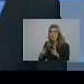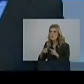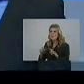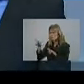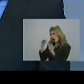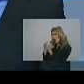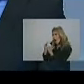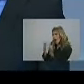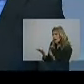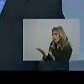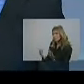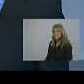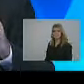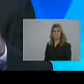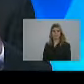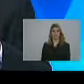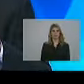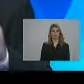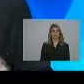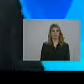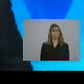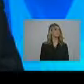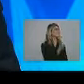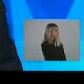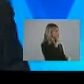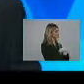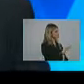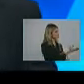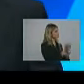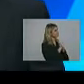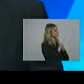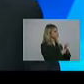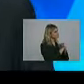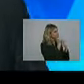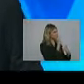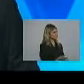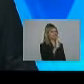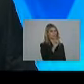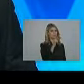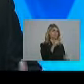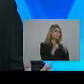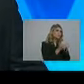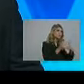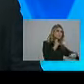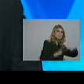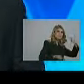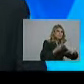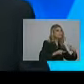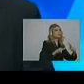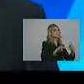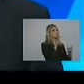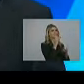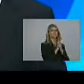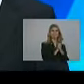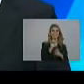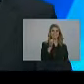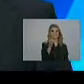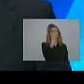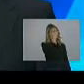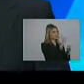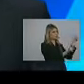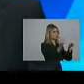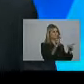concorda com isso? Bom, boa noite a todos. Quero parabenizar o Grupo Bandeirantes pela iniciativa do debate, cumprimentar o Sérgio, todos os candidatos,